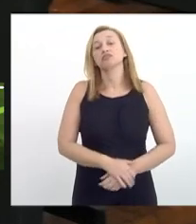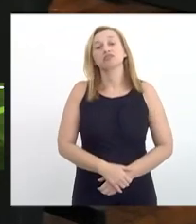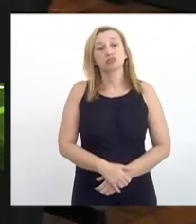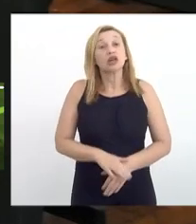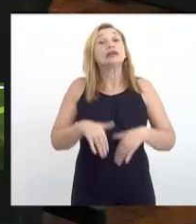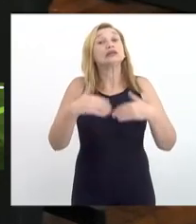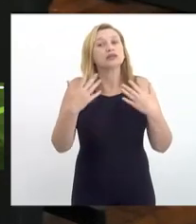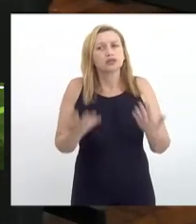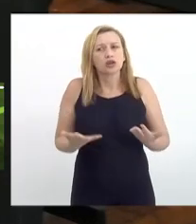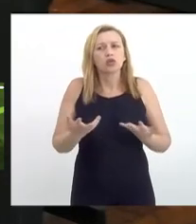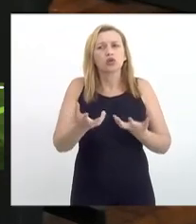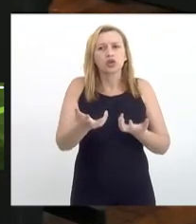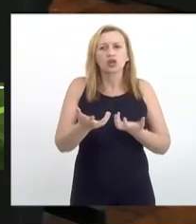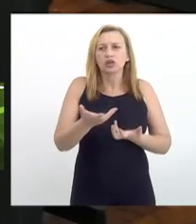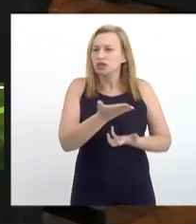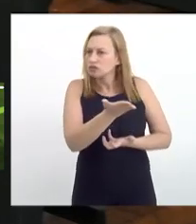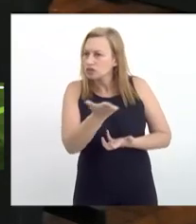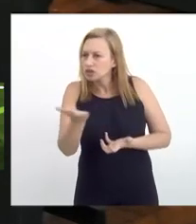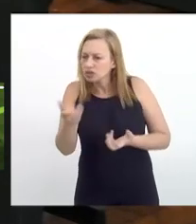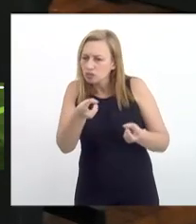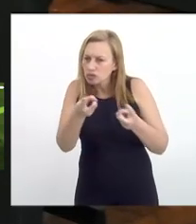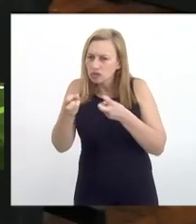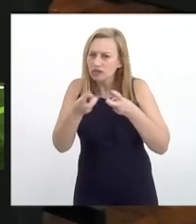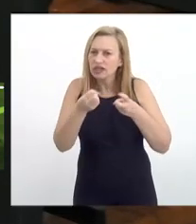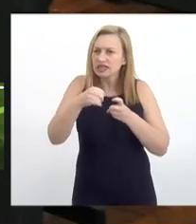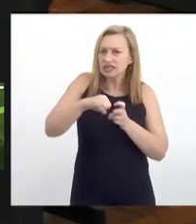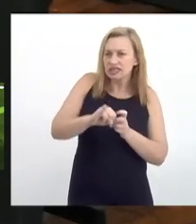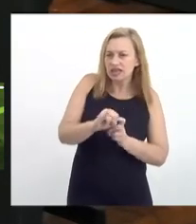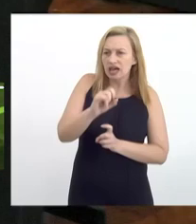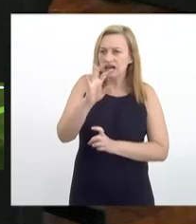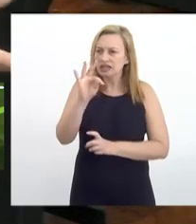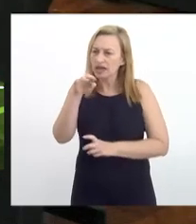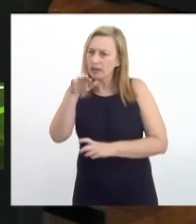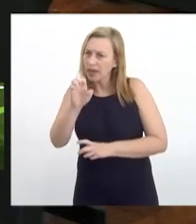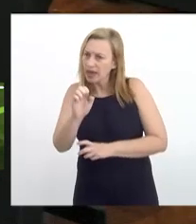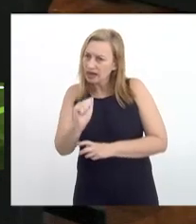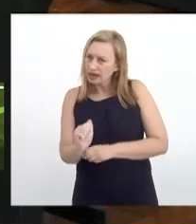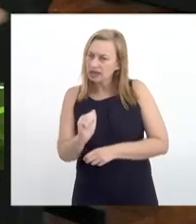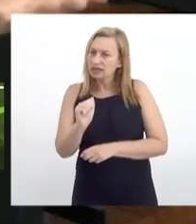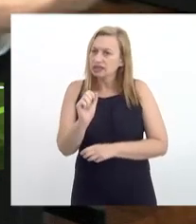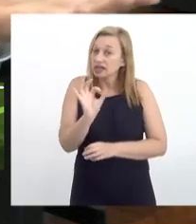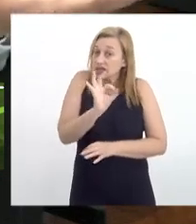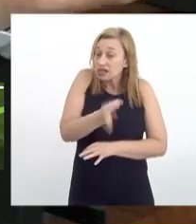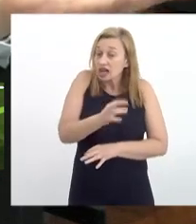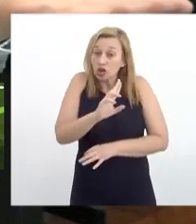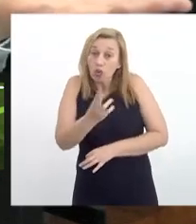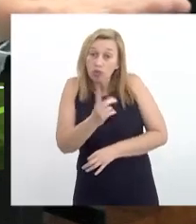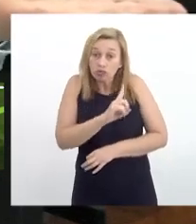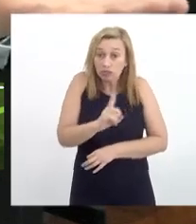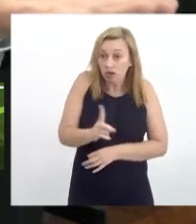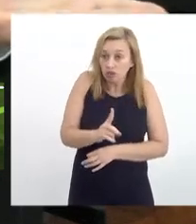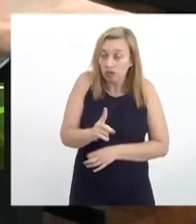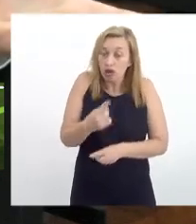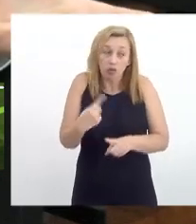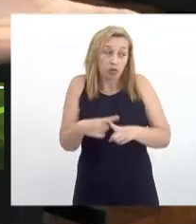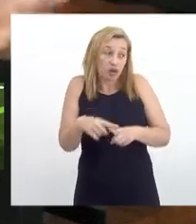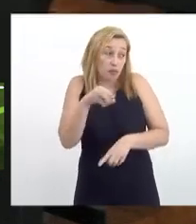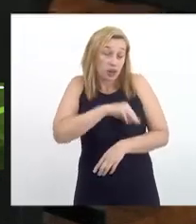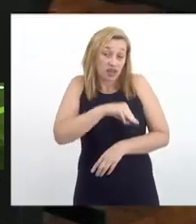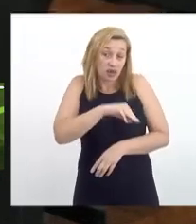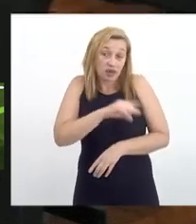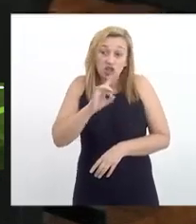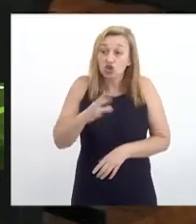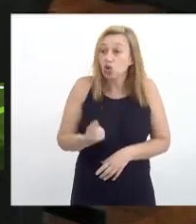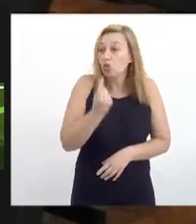Então, eu queria que os senhores conferissem se essa tabela está certa ou não, porque é matemática, matemática, é uma só.